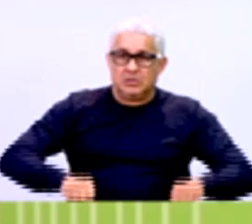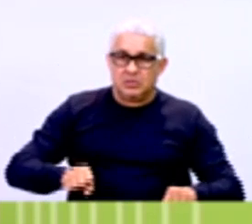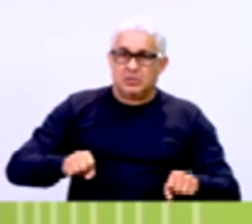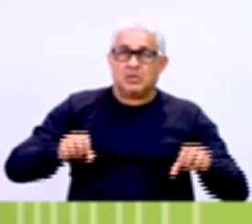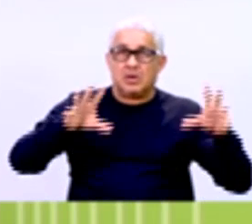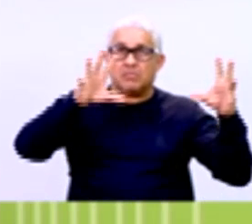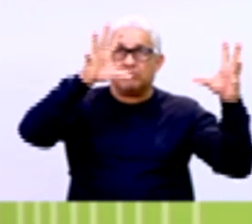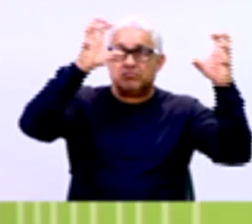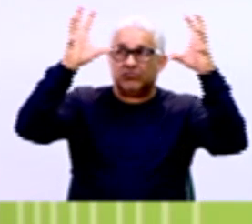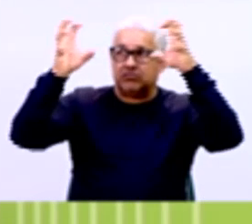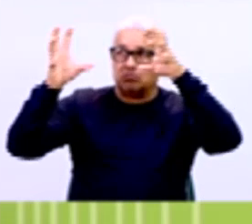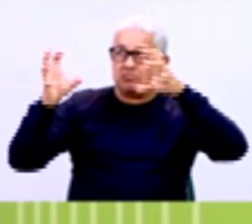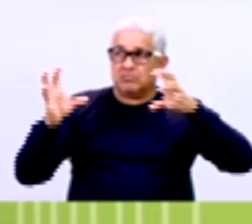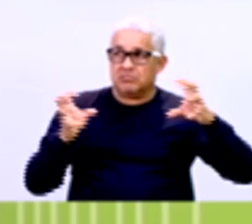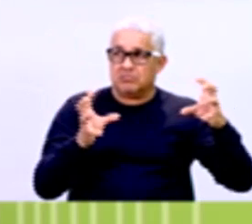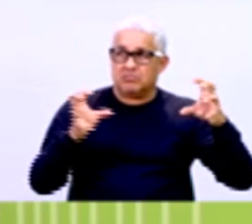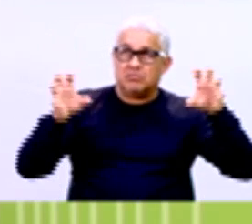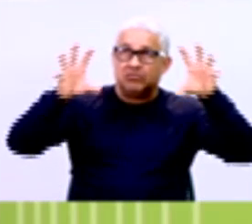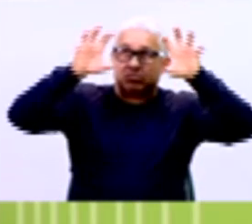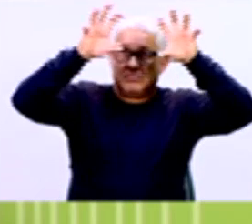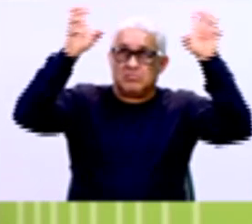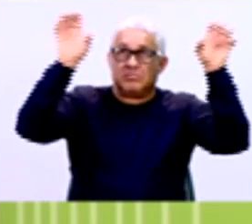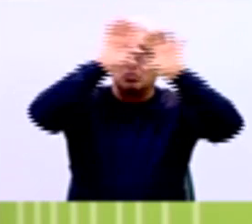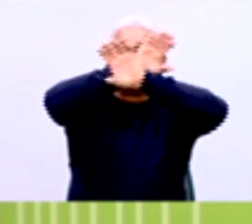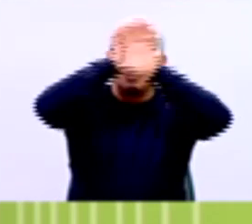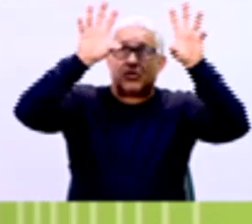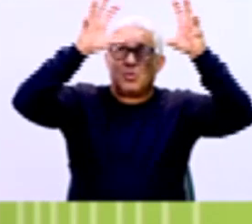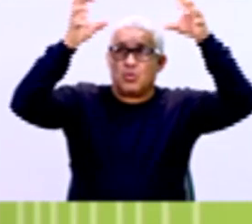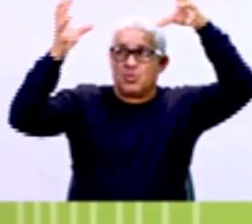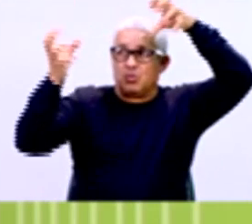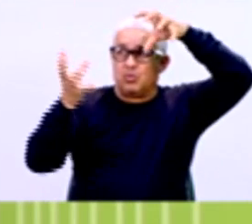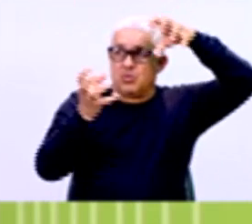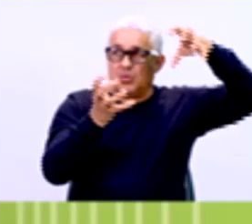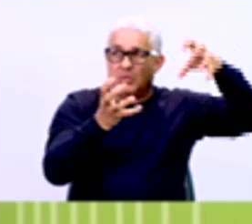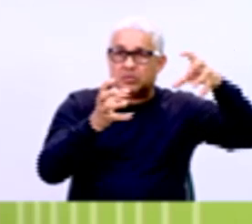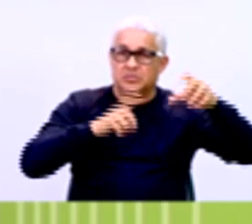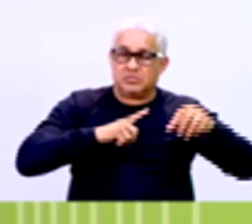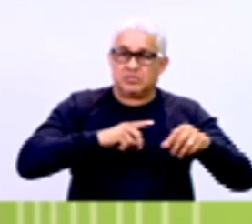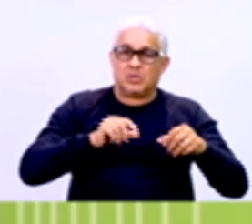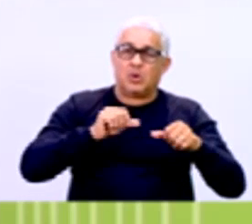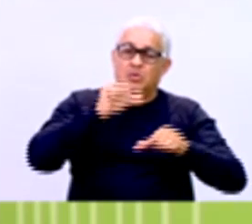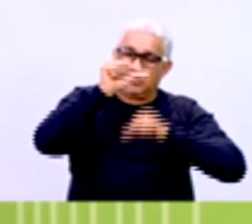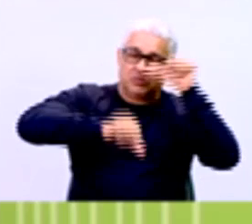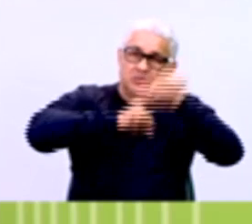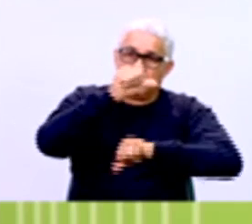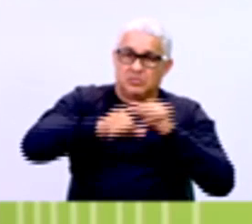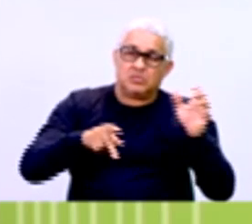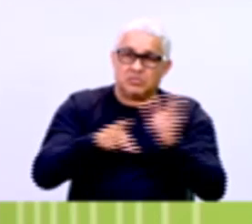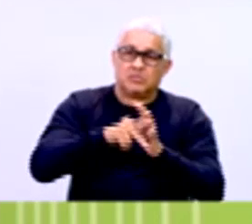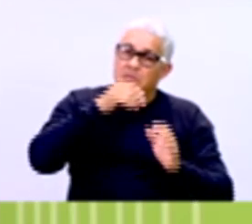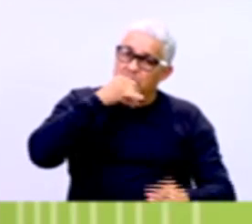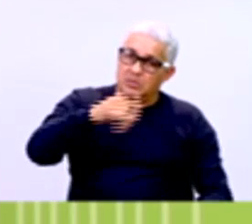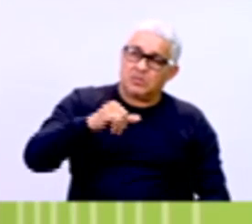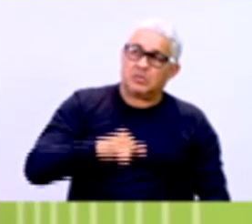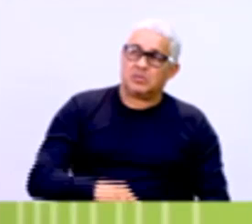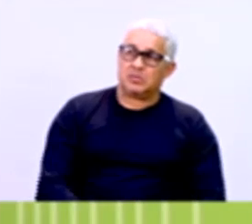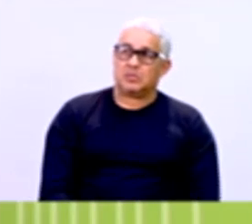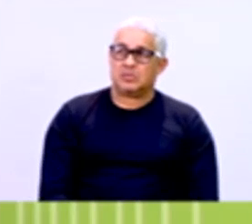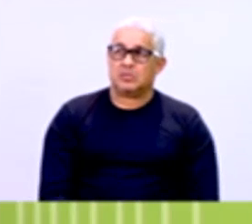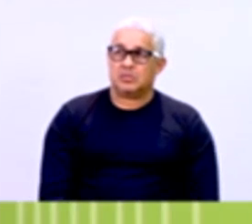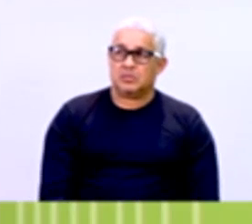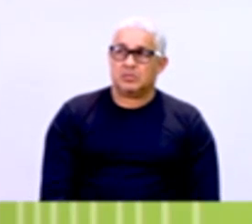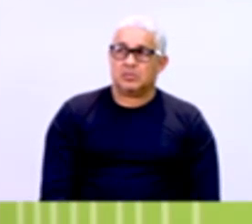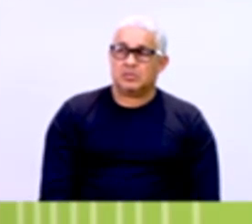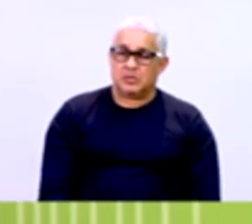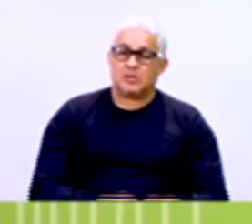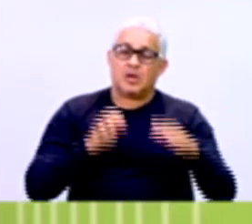nuvens, isso aí já tem uma mudança, não é, na questão da eficiência energética da sua organização, da sua instituição,